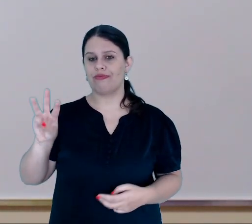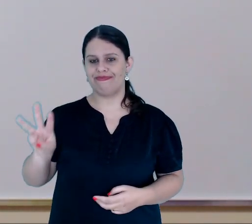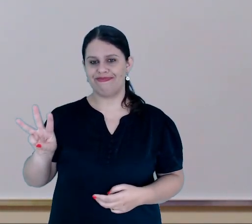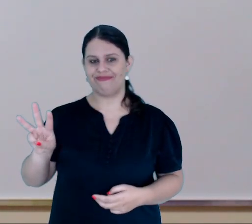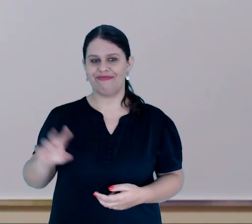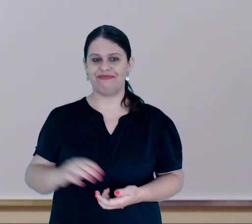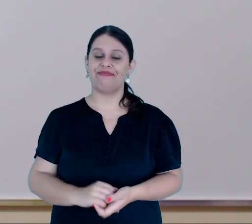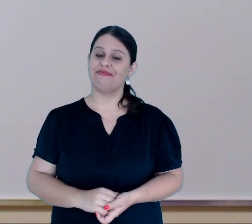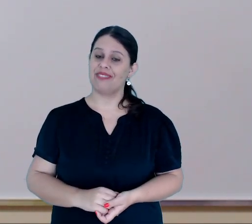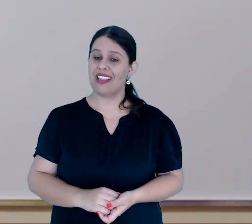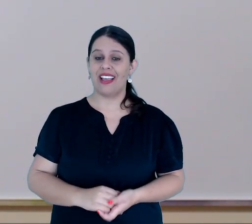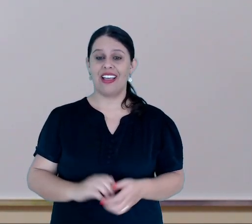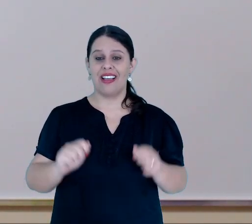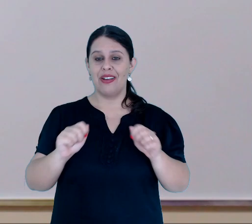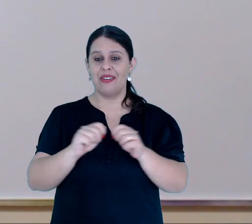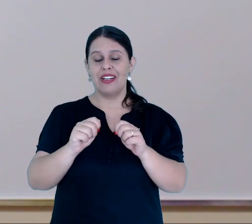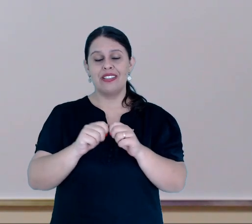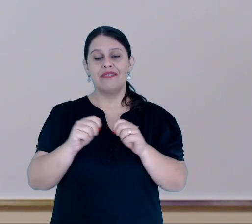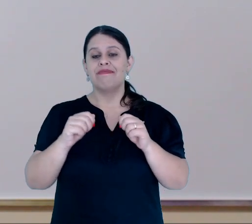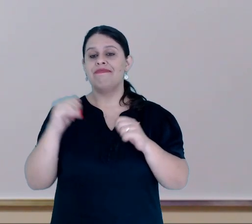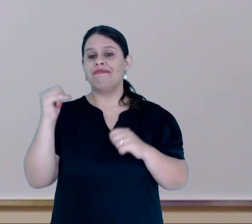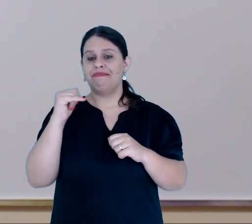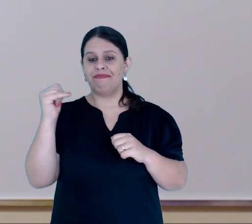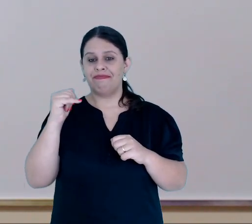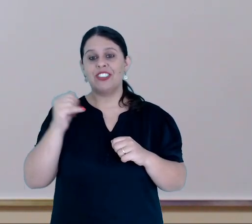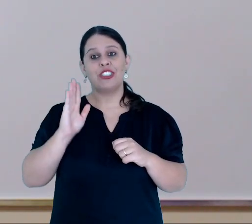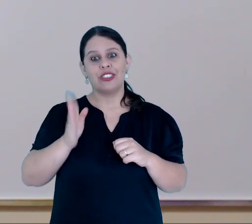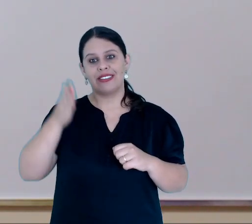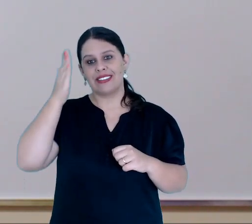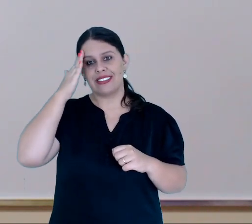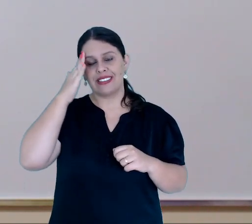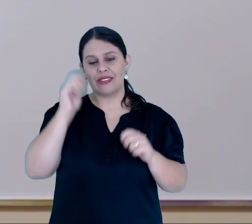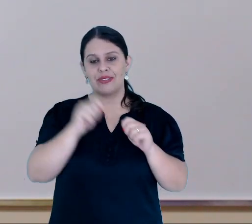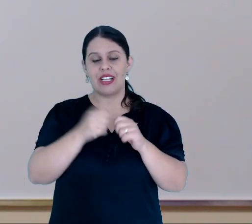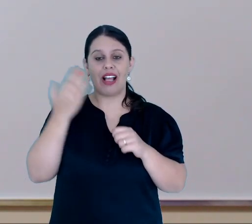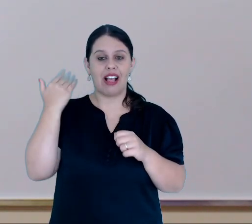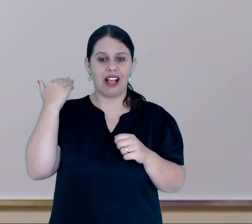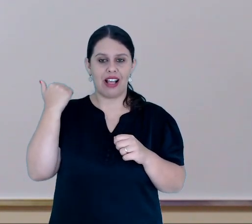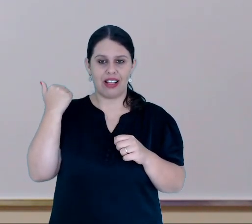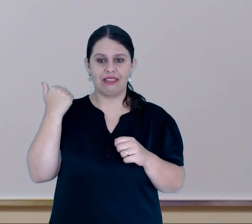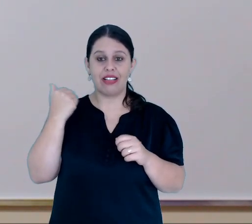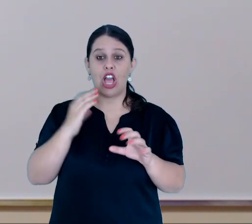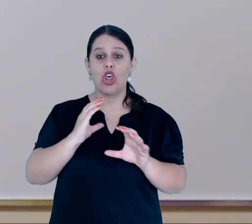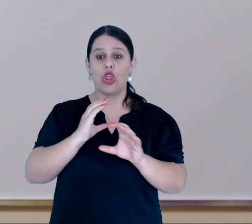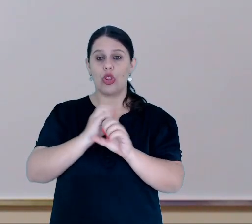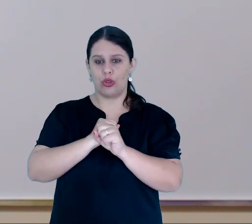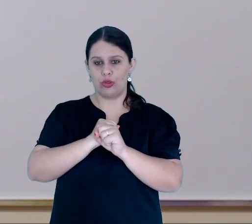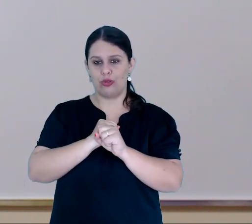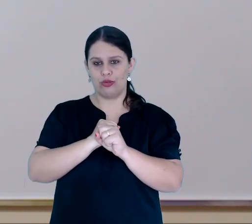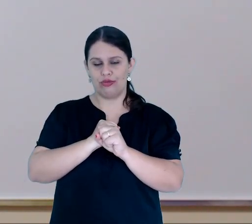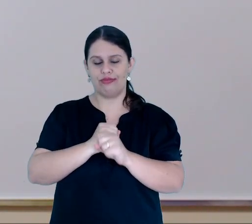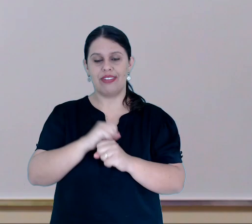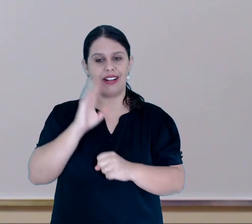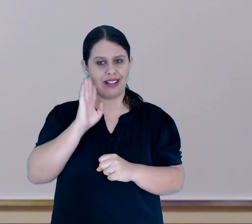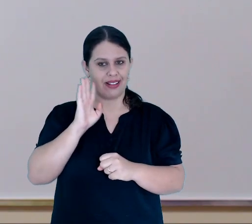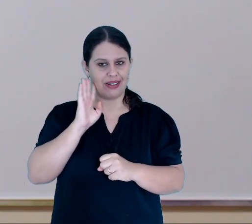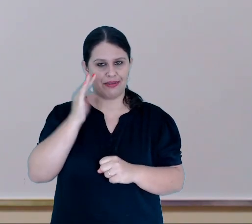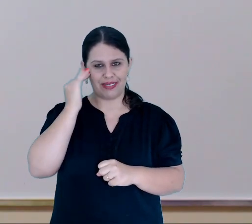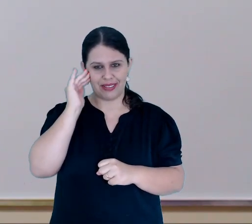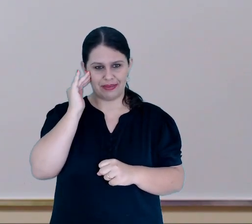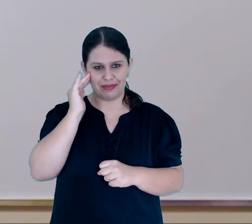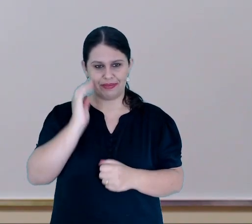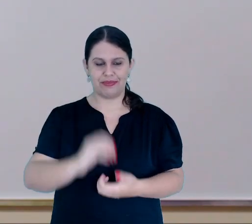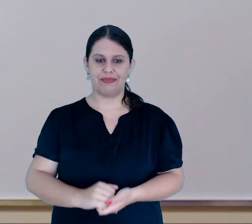e somarmos este vetor invertido com o vetor W Então, a gente reduz a